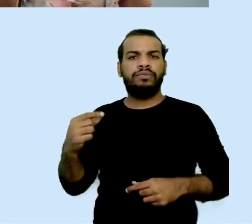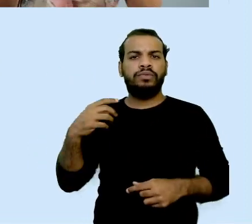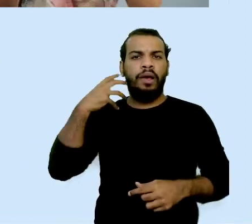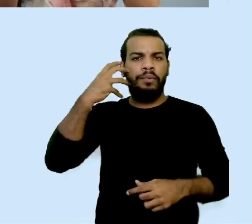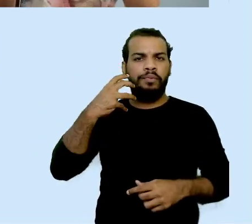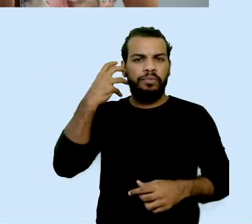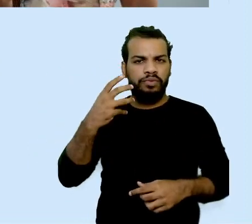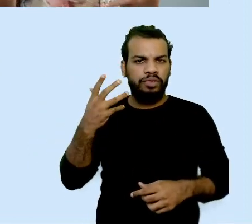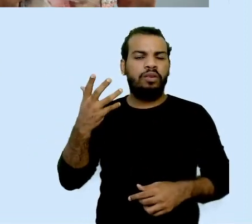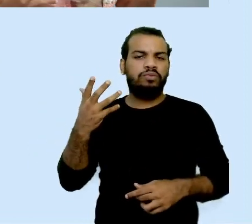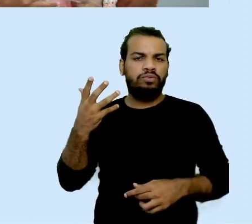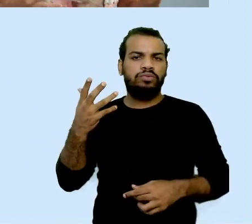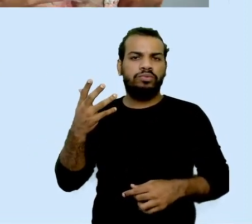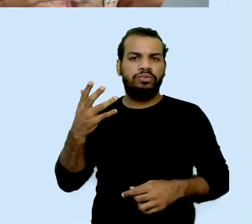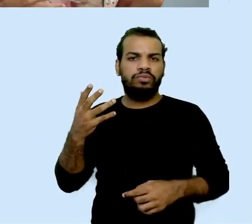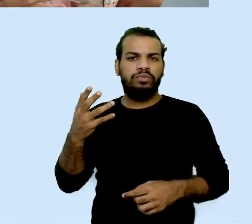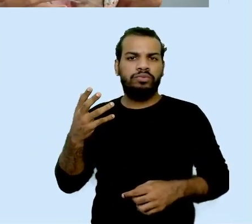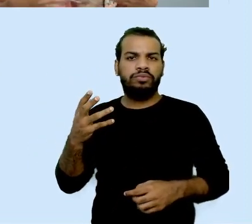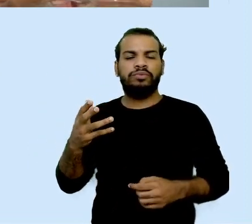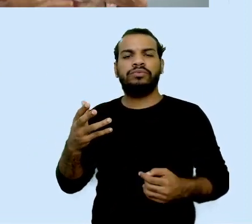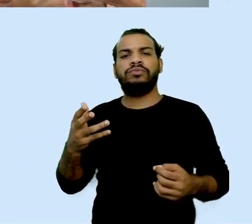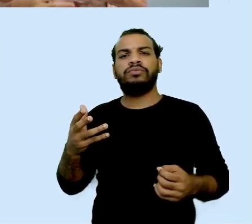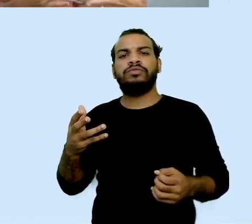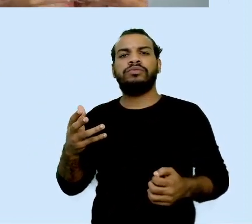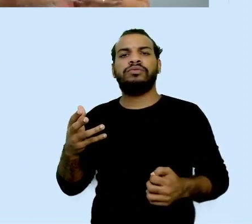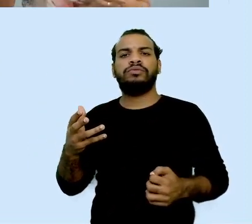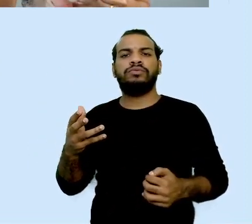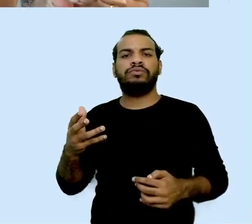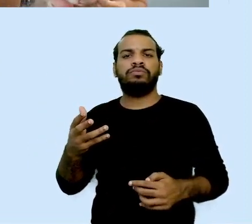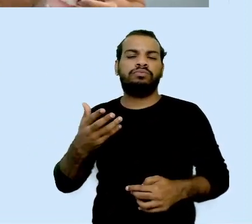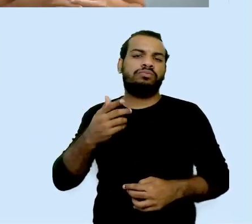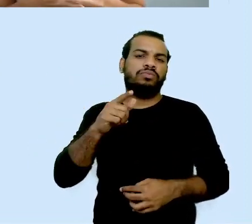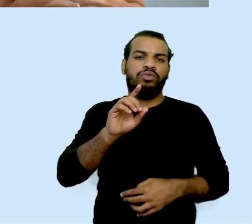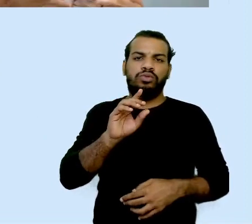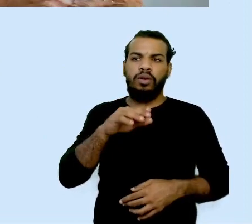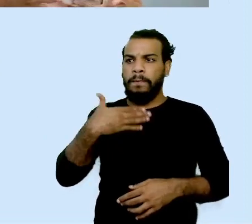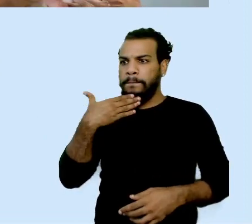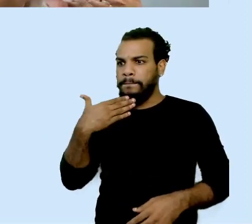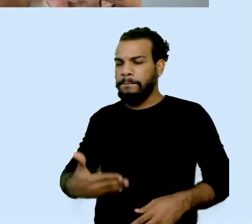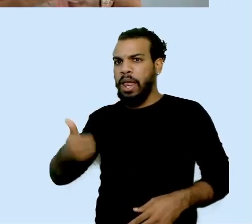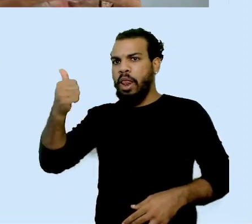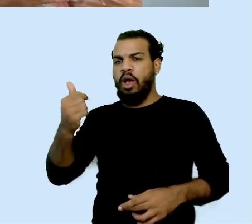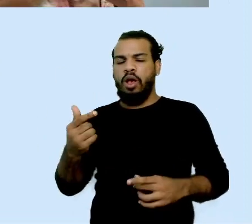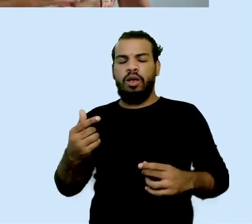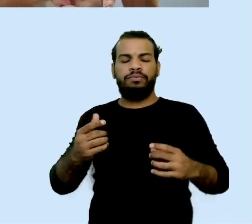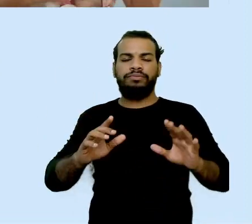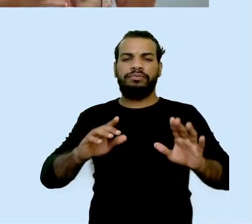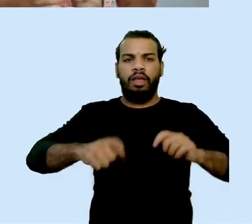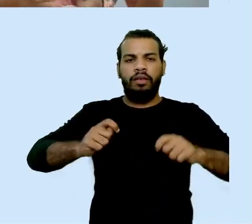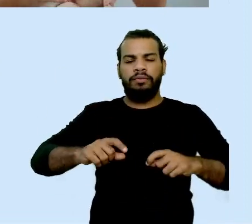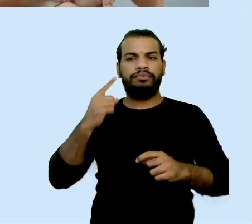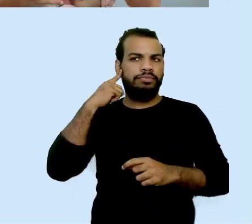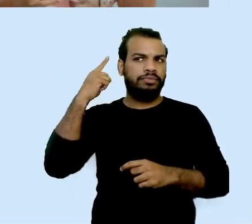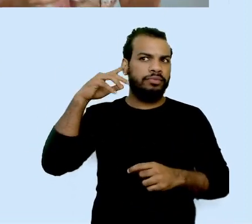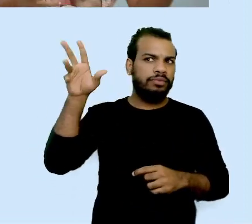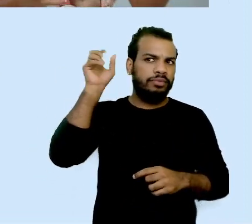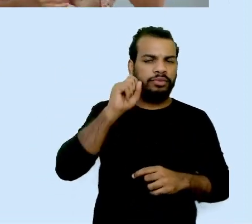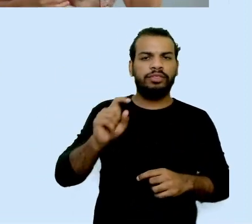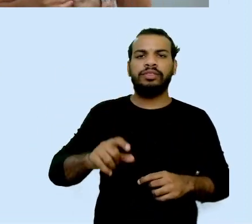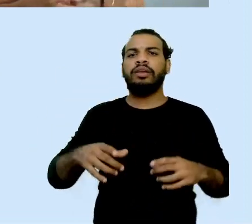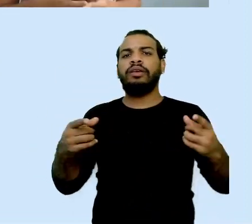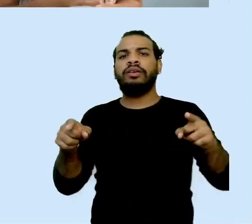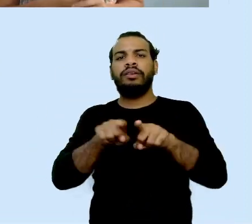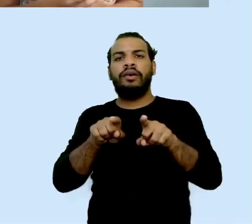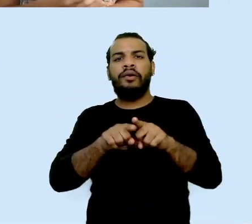musical. Tá? Não só os instrumentos de melhor alcance, mas os instrumentos que que remetem a